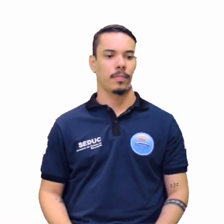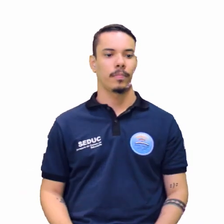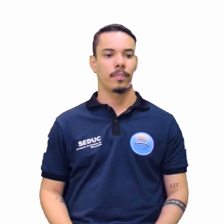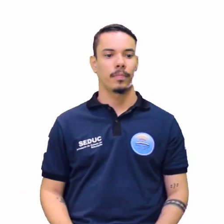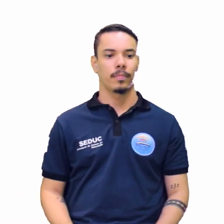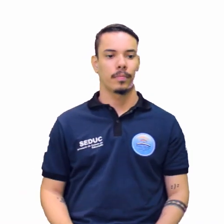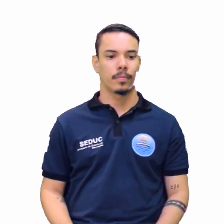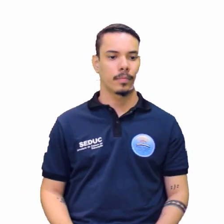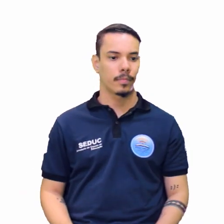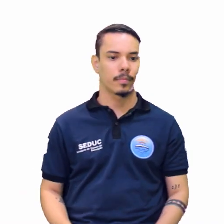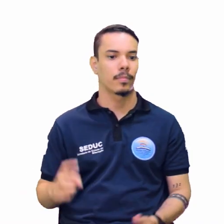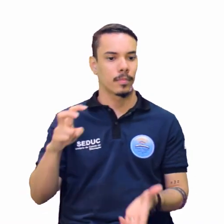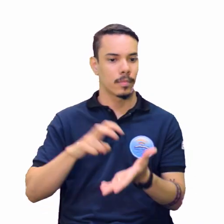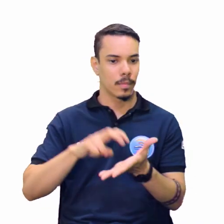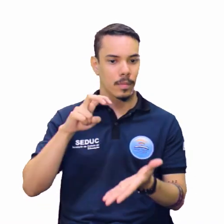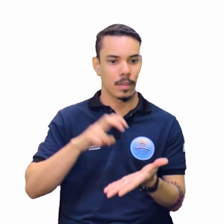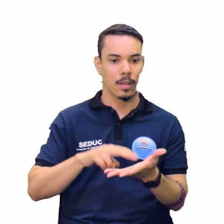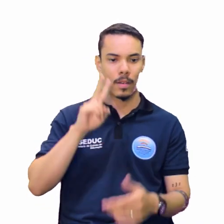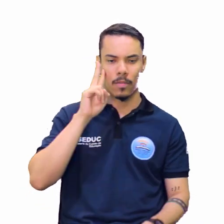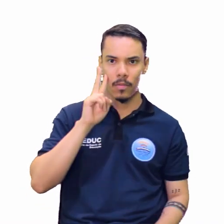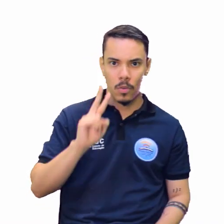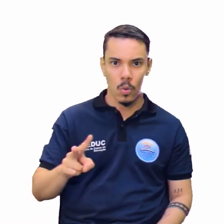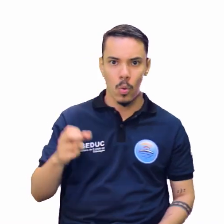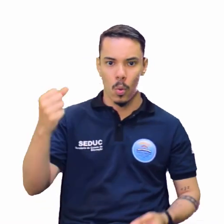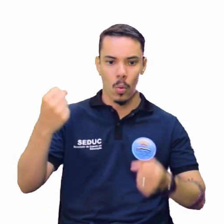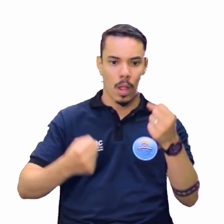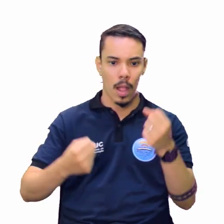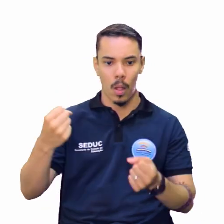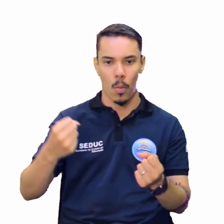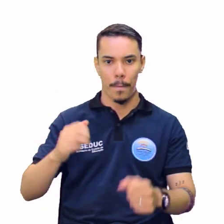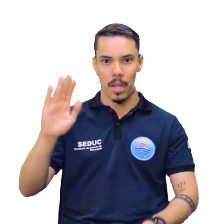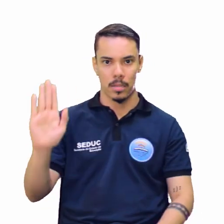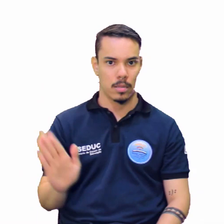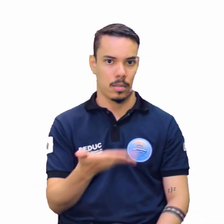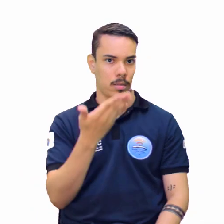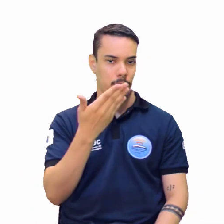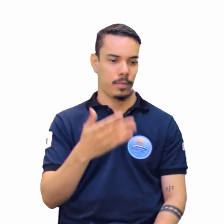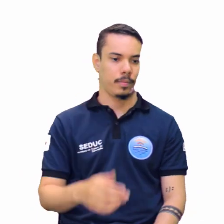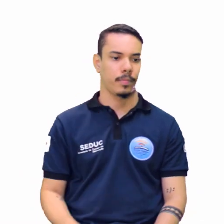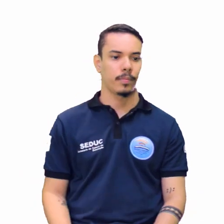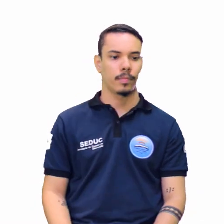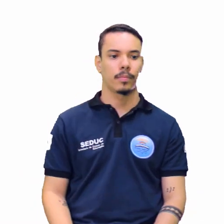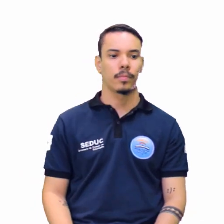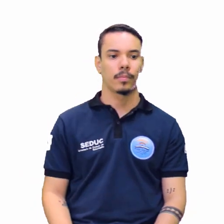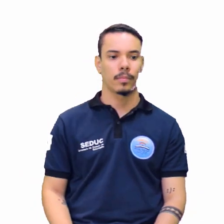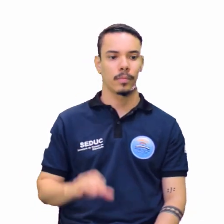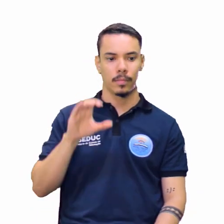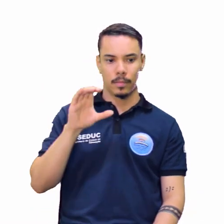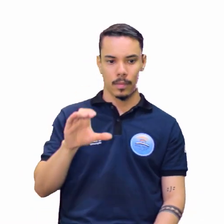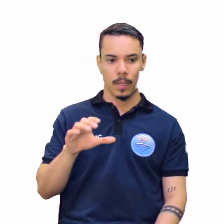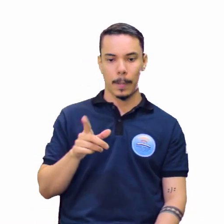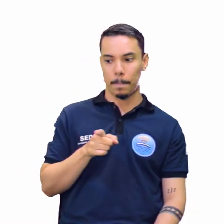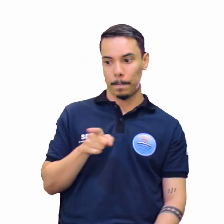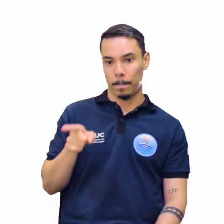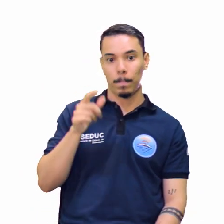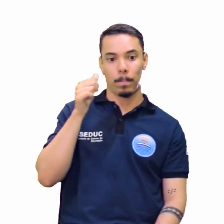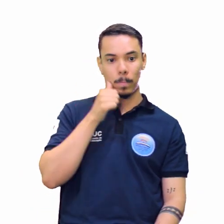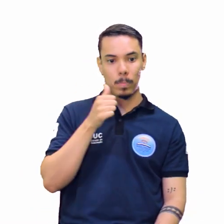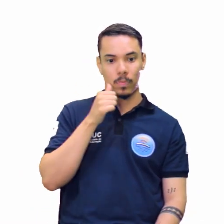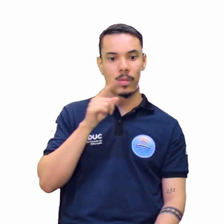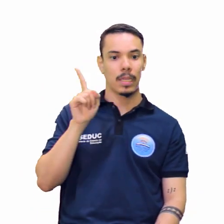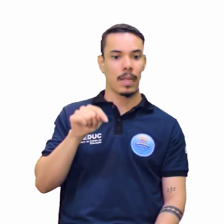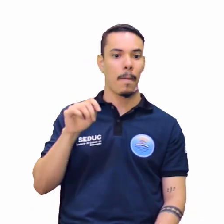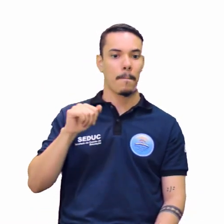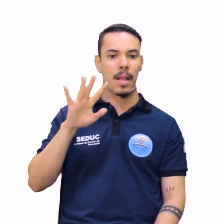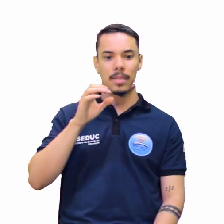ver pela manhã eu vi o carro passar C Aquela menina